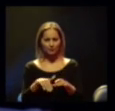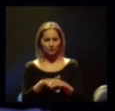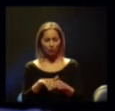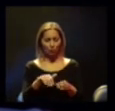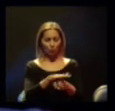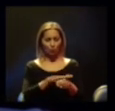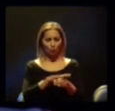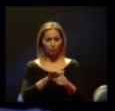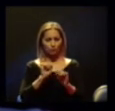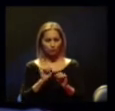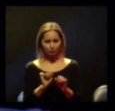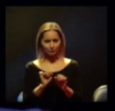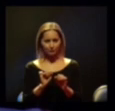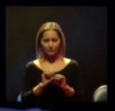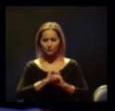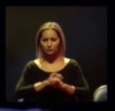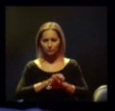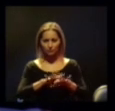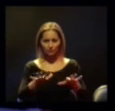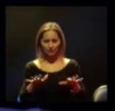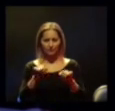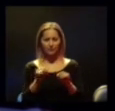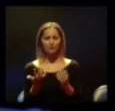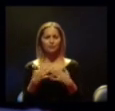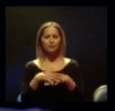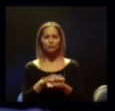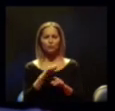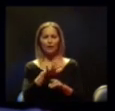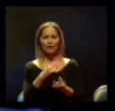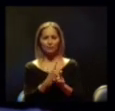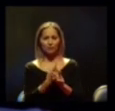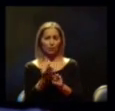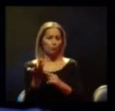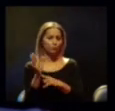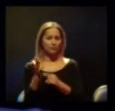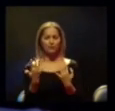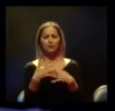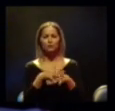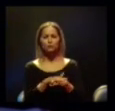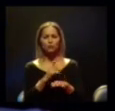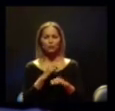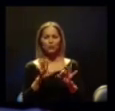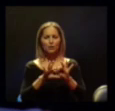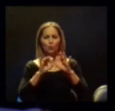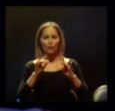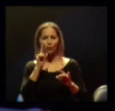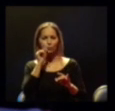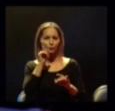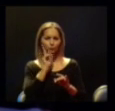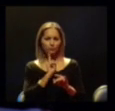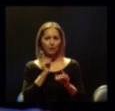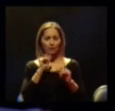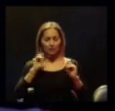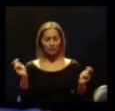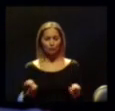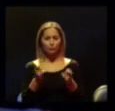de forma transversal, na qual se incluem áreas como a inclusão e as questões da igualdade de género ou a promoção